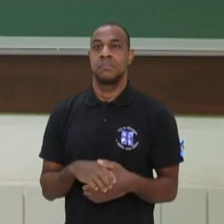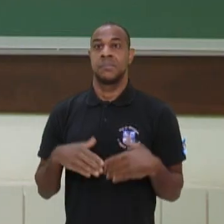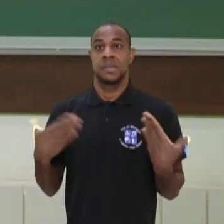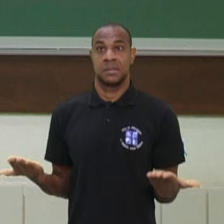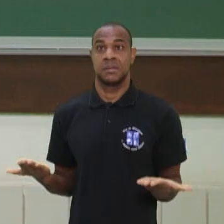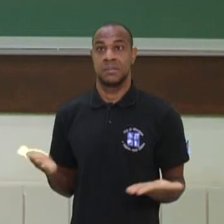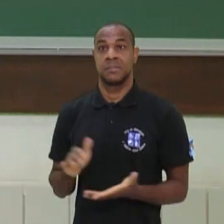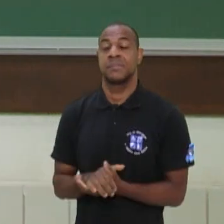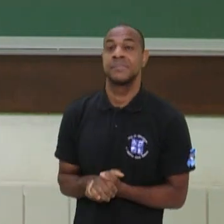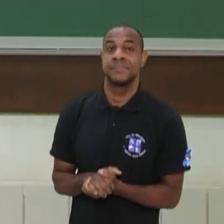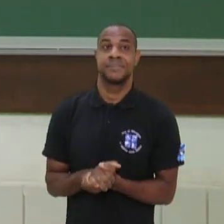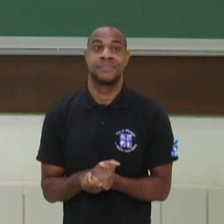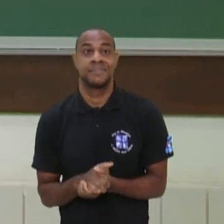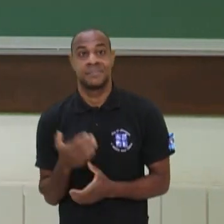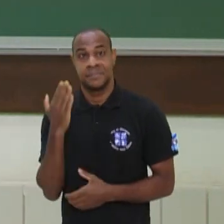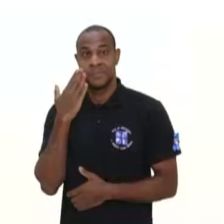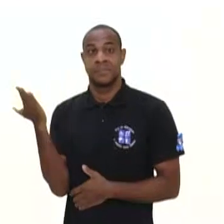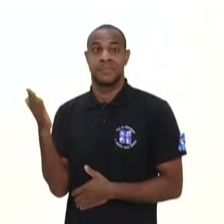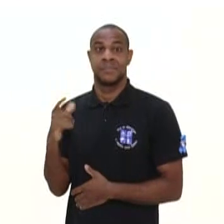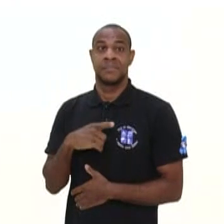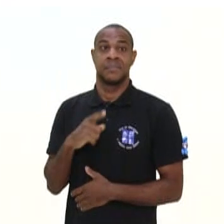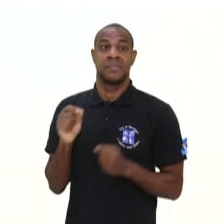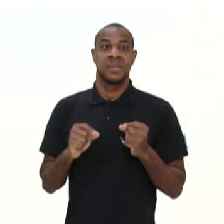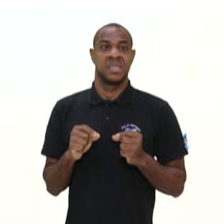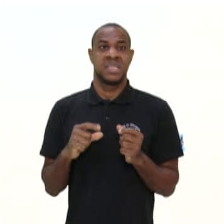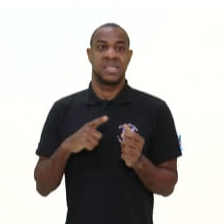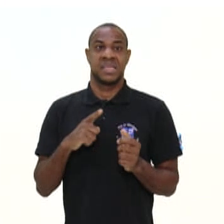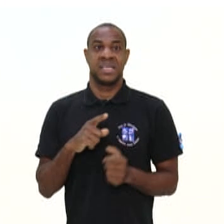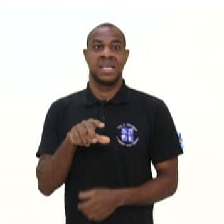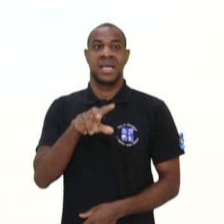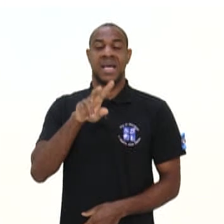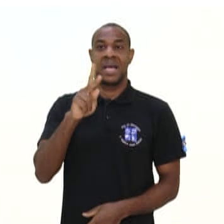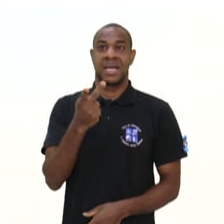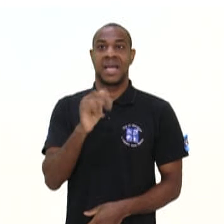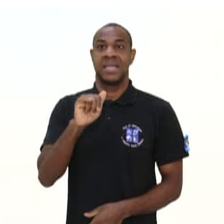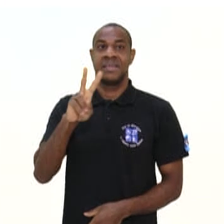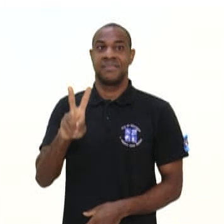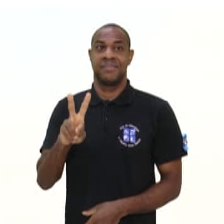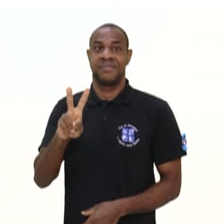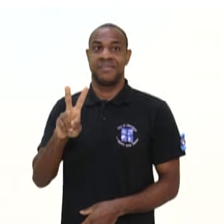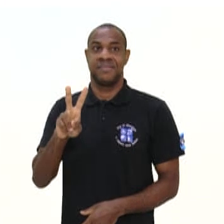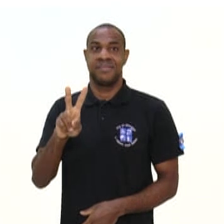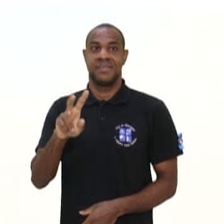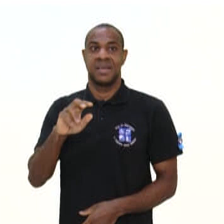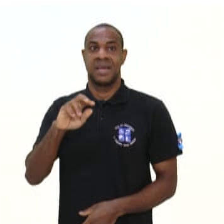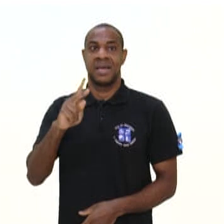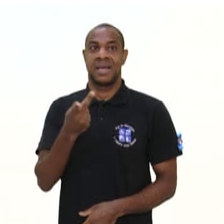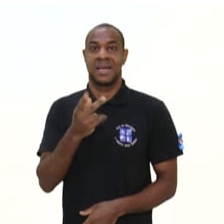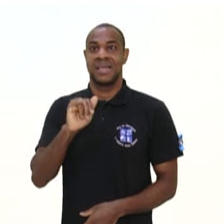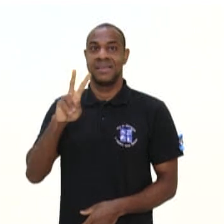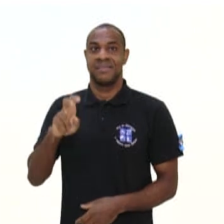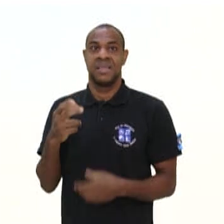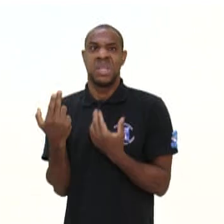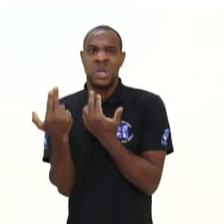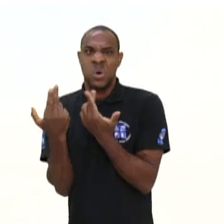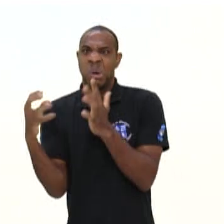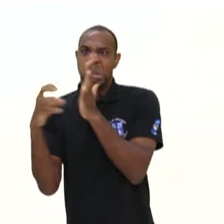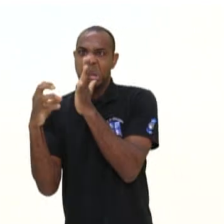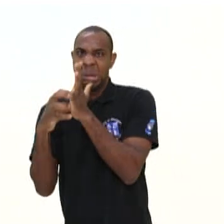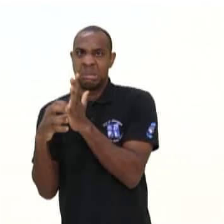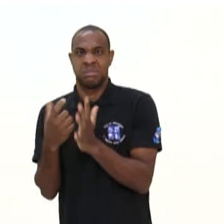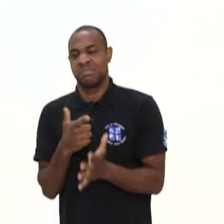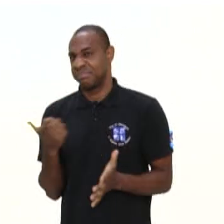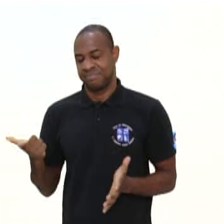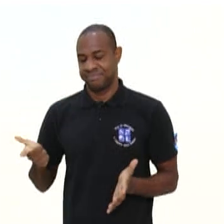Vamos lá então, pessoal. Ter HIV não é o mesmo que ter AIDS. Ter o vírus não significa que se desenvolveu a doença. Candidíase,